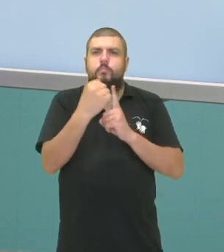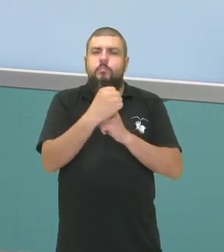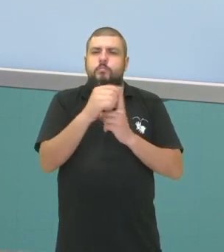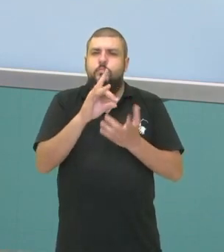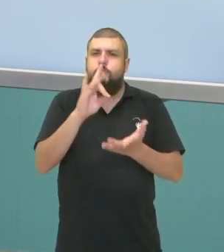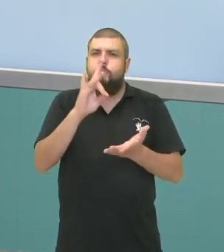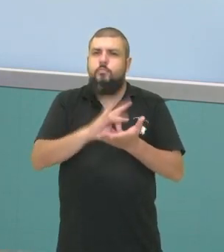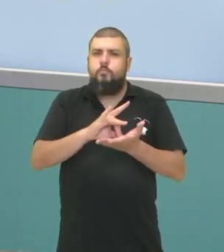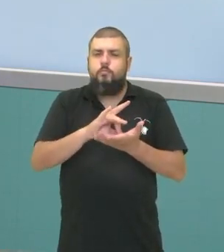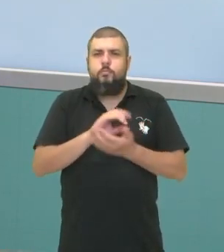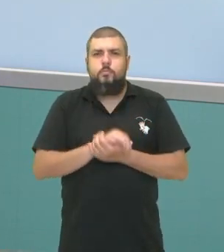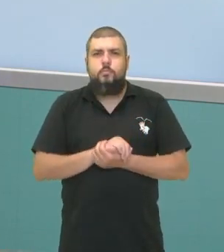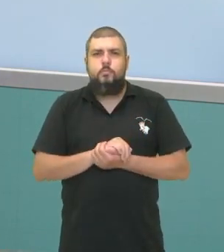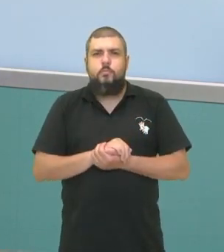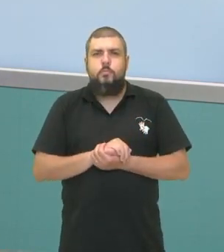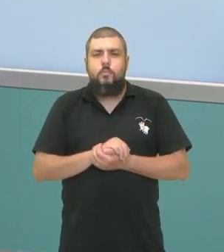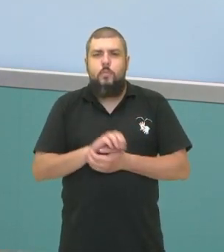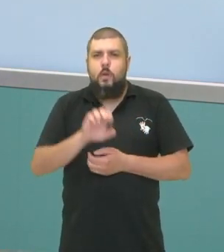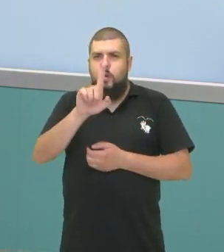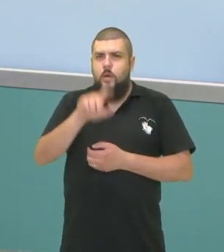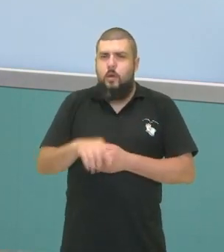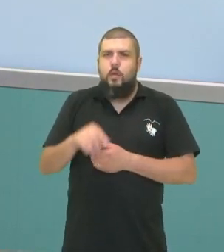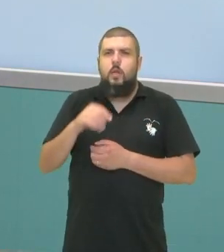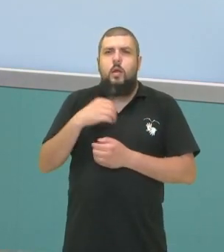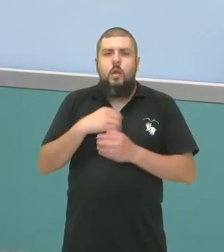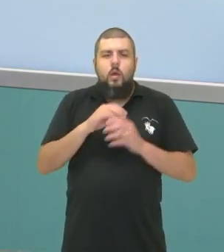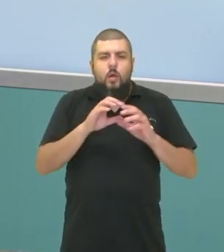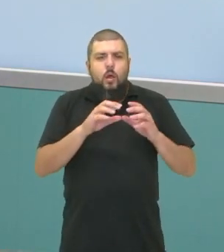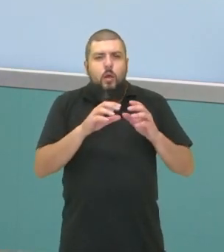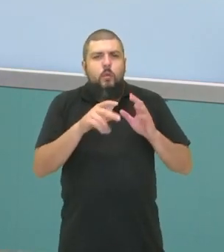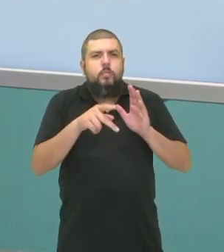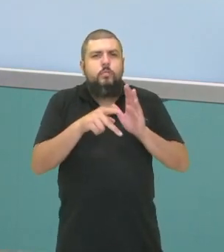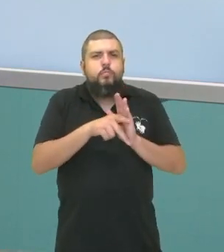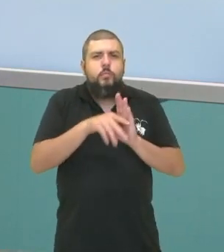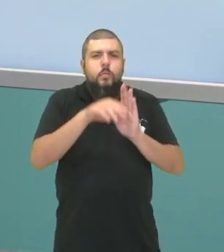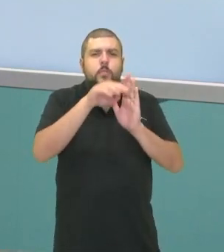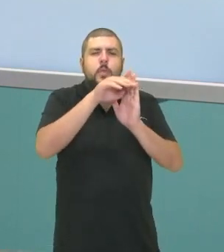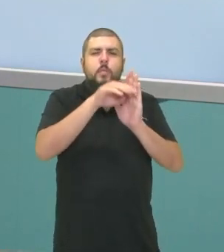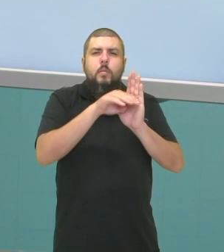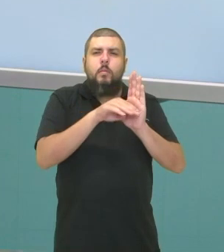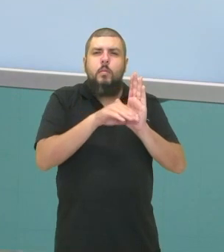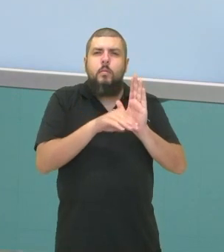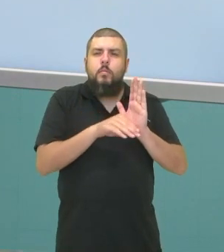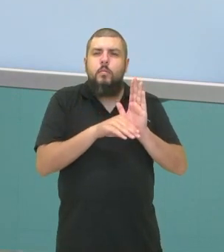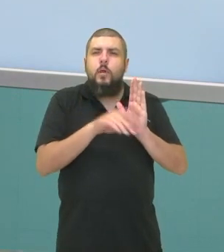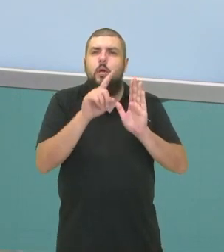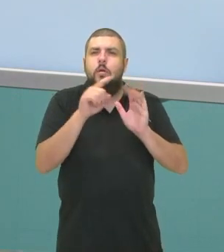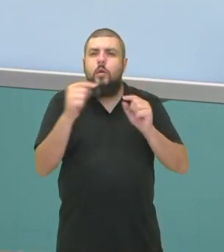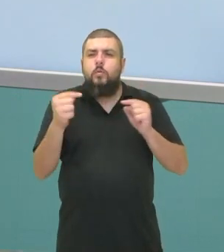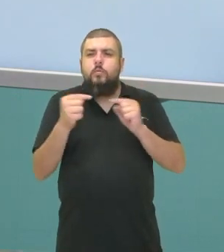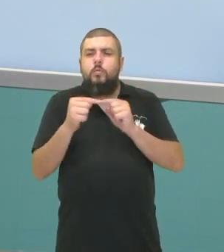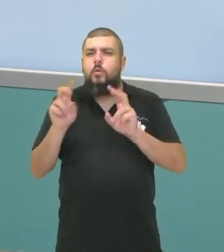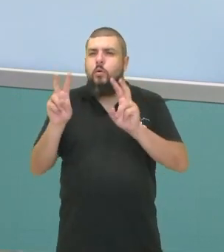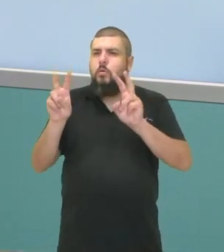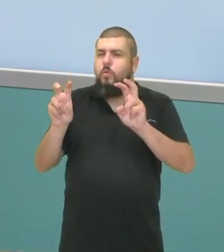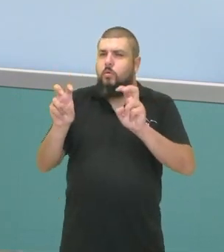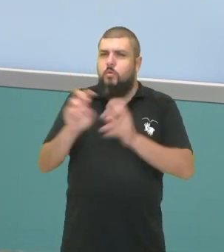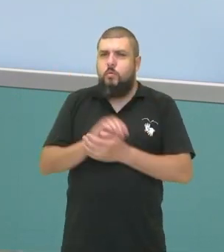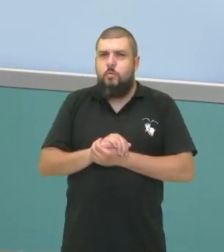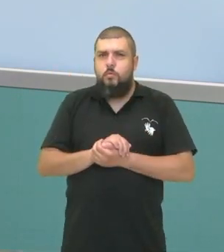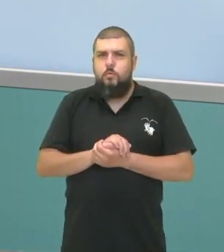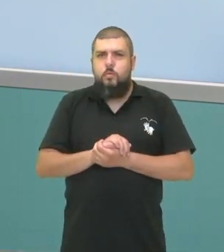seria então um conjunto de ideias ideais que nós temos sobre determinado assunto, que todos nós temos, seja ele